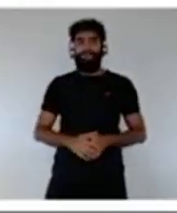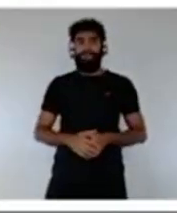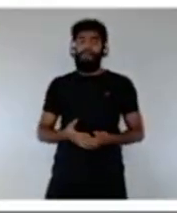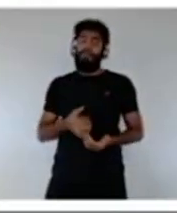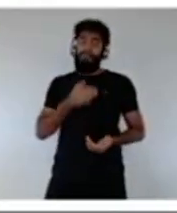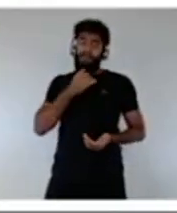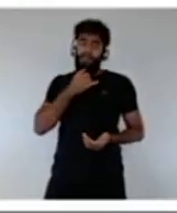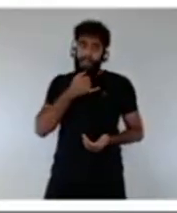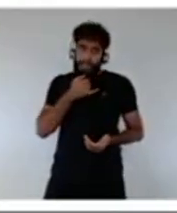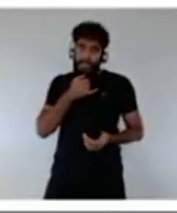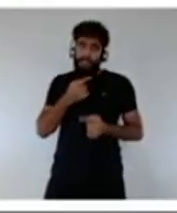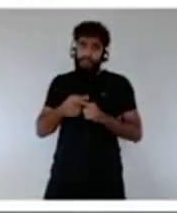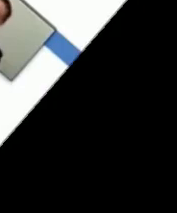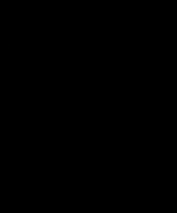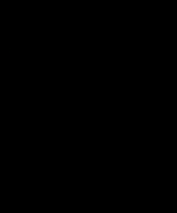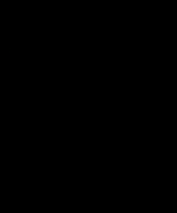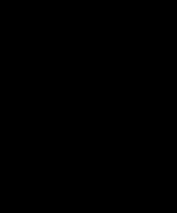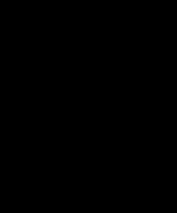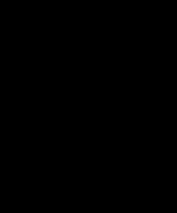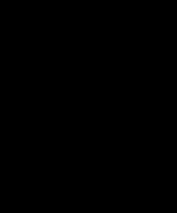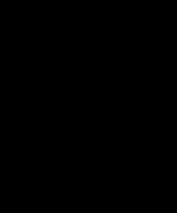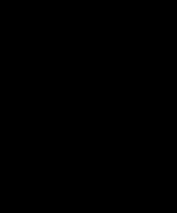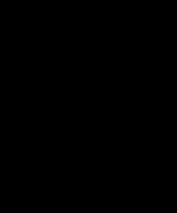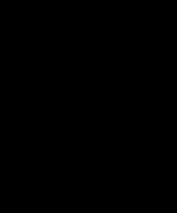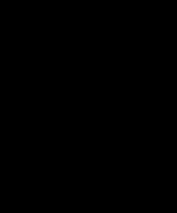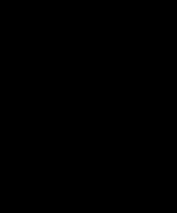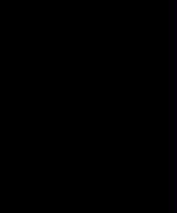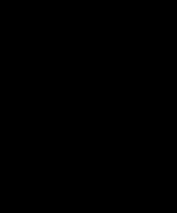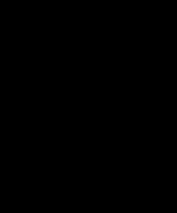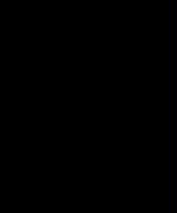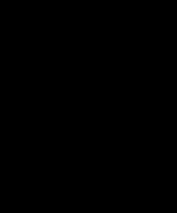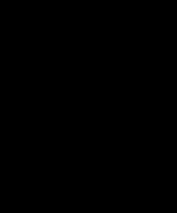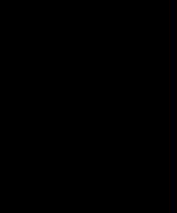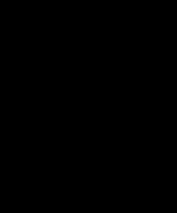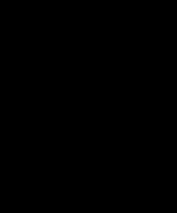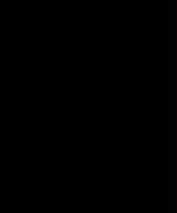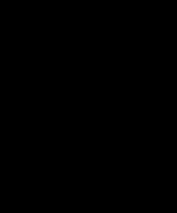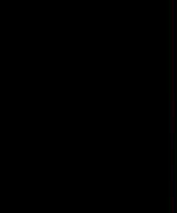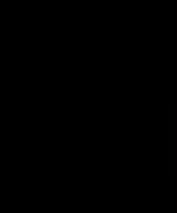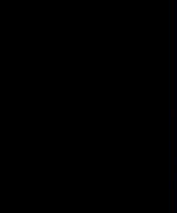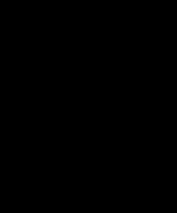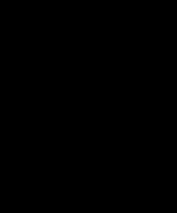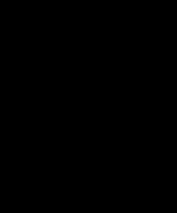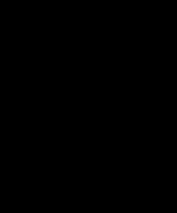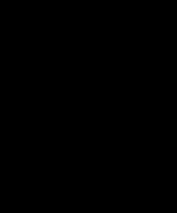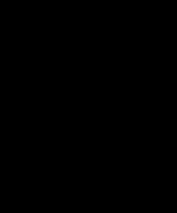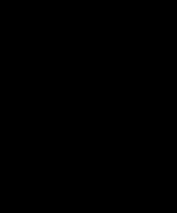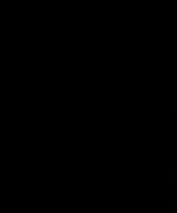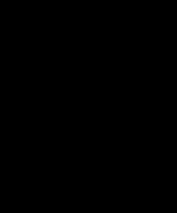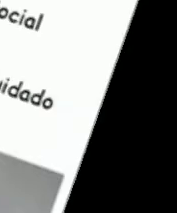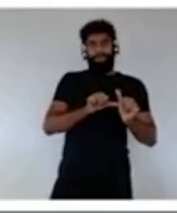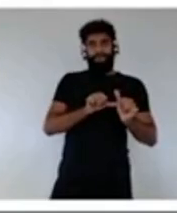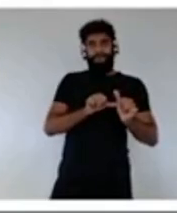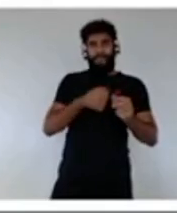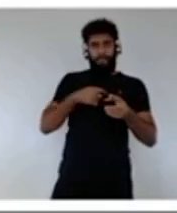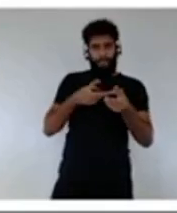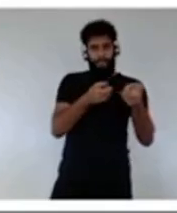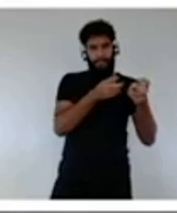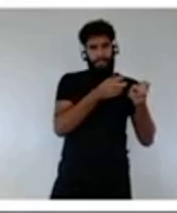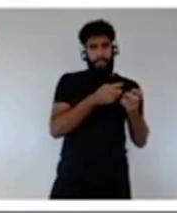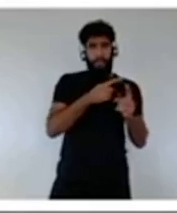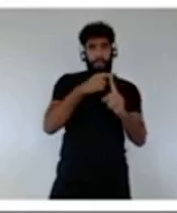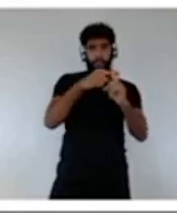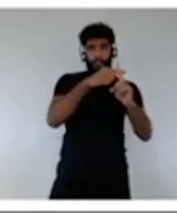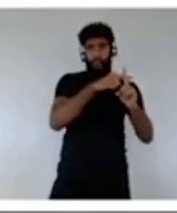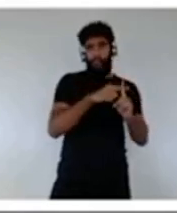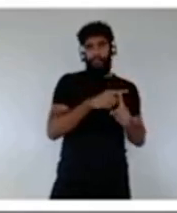veio, mas que bom que ela pôde, nós vamos poder trazer coisas positivas para isso. Nós podemos